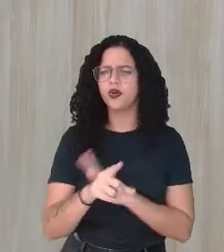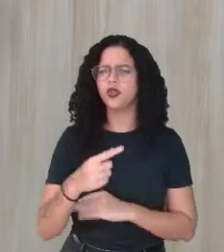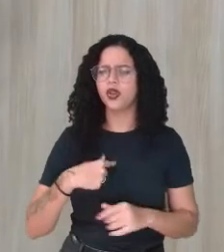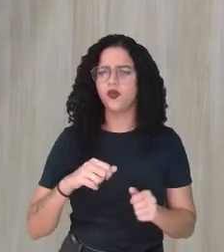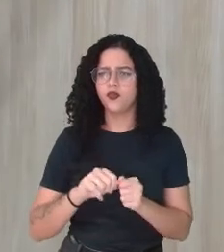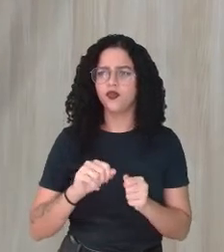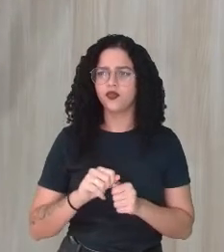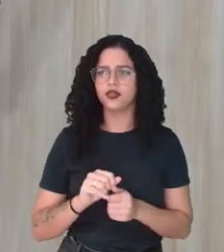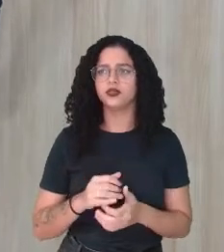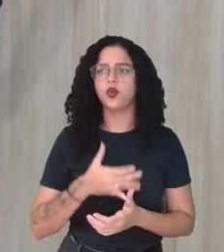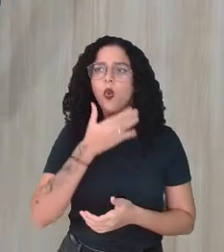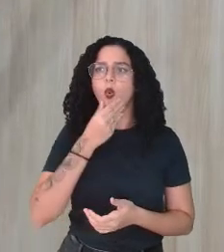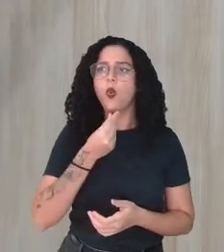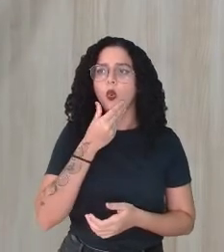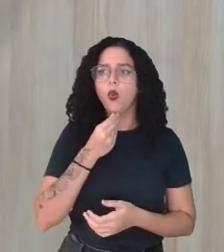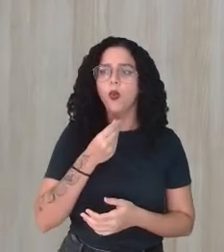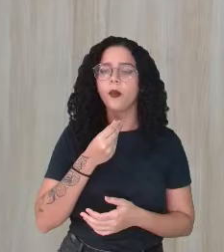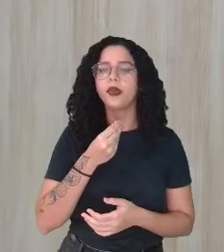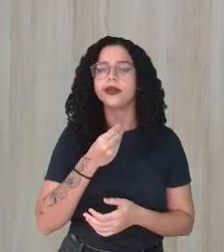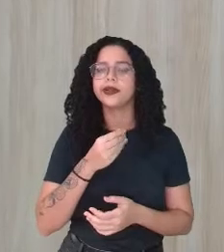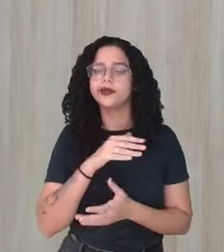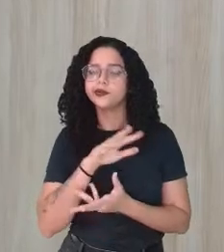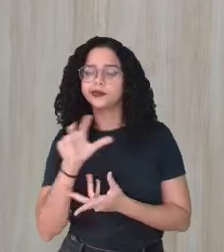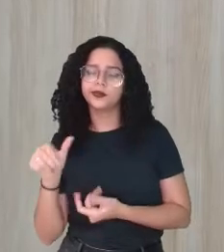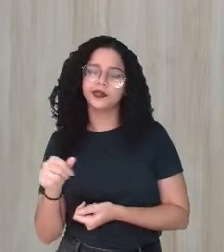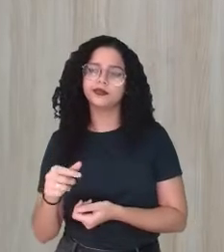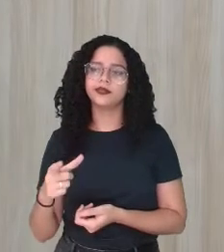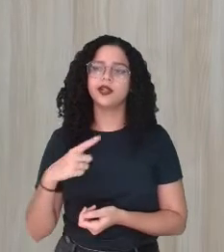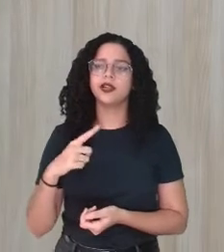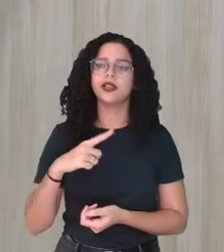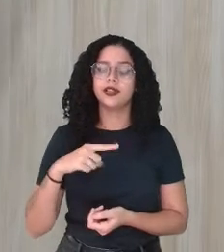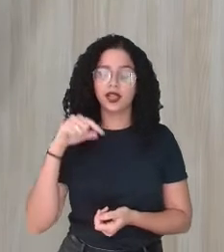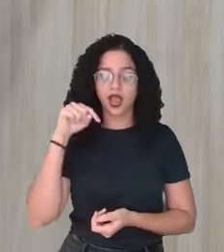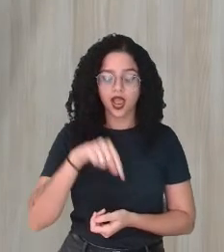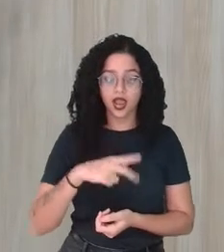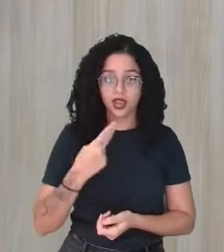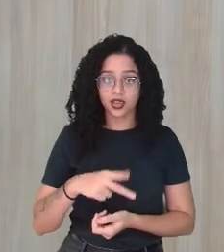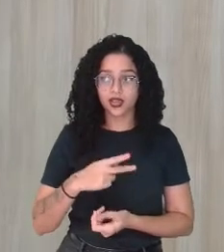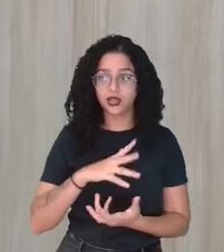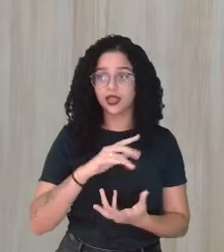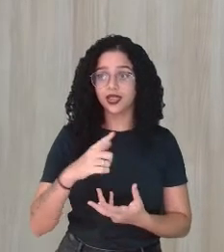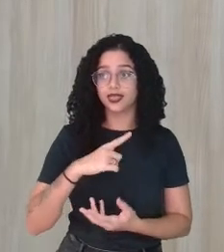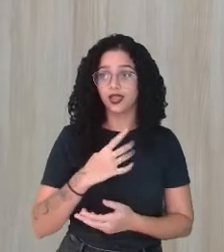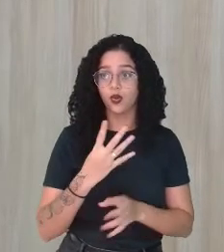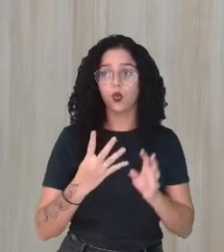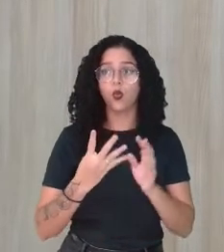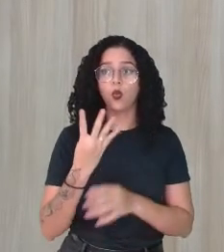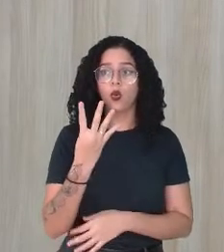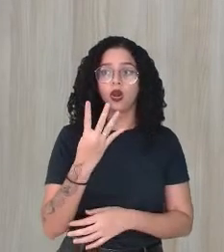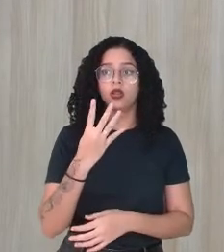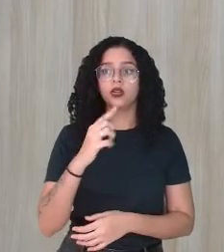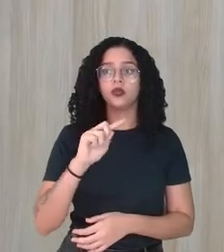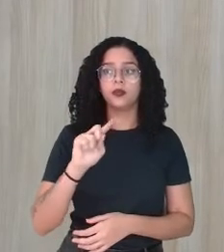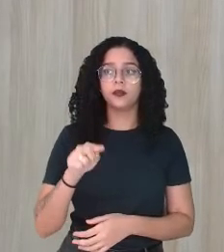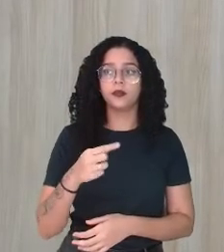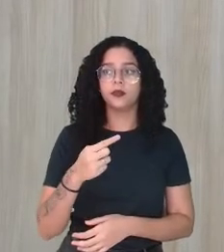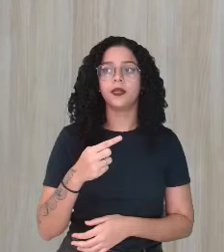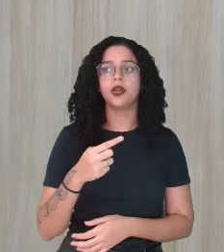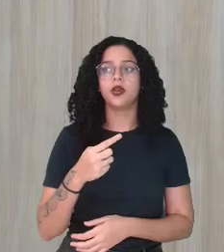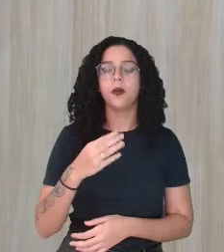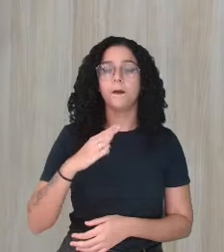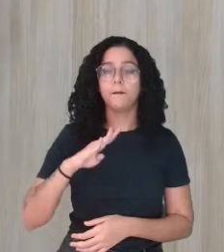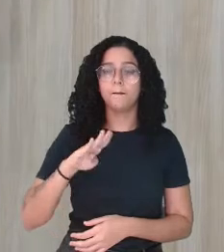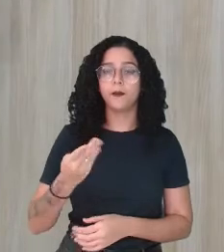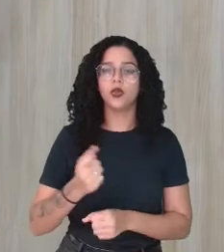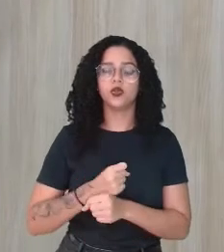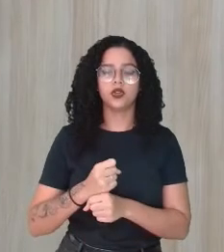né? O homem e o nosso planeta. Então, ó, temos aqui no nosso planeta tem 4,5, né, bilhões de